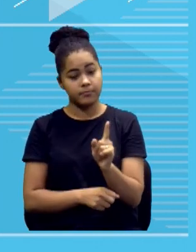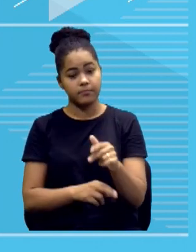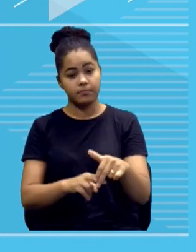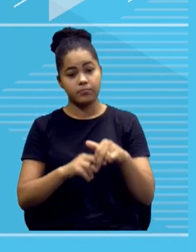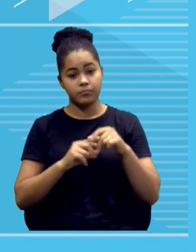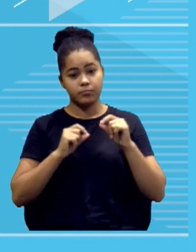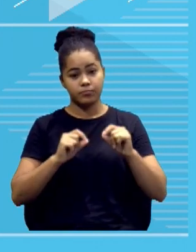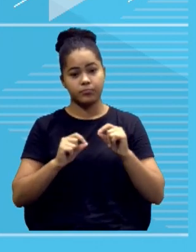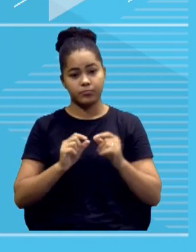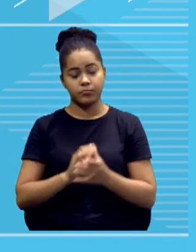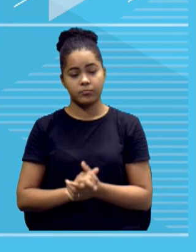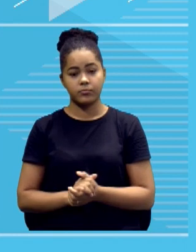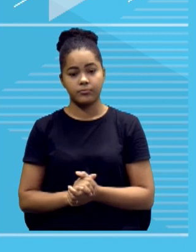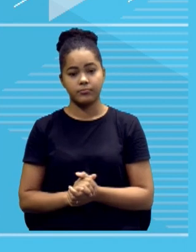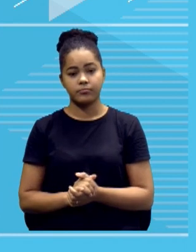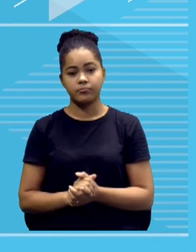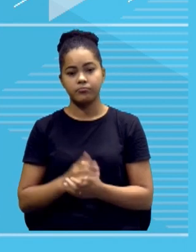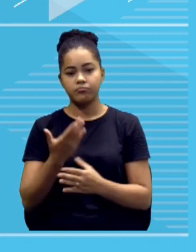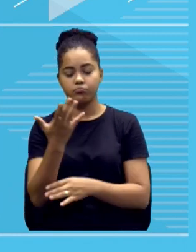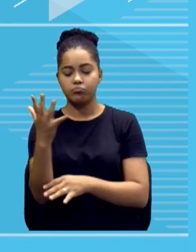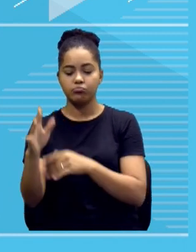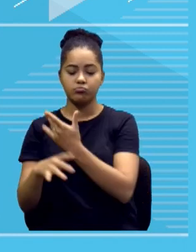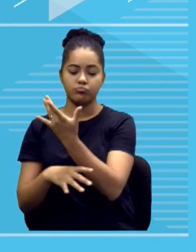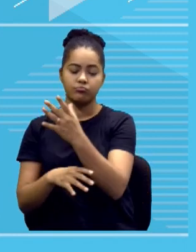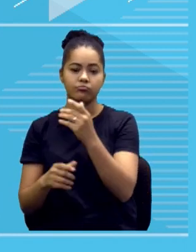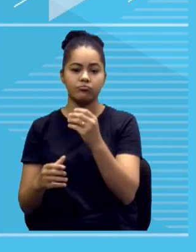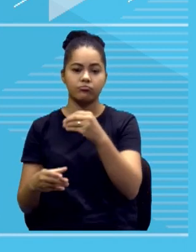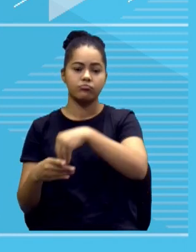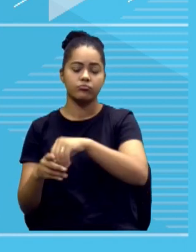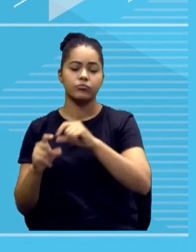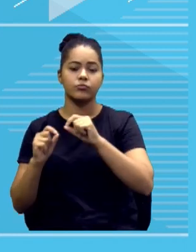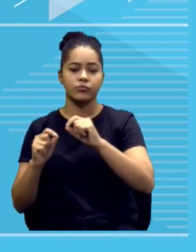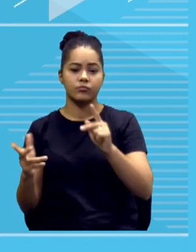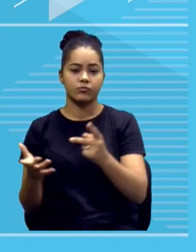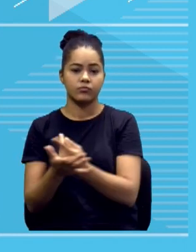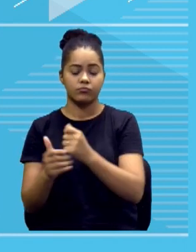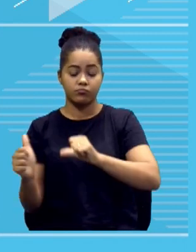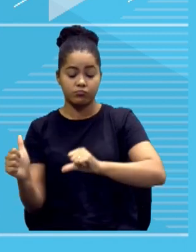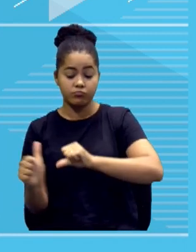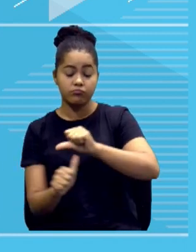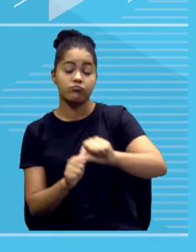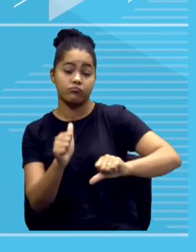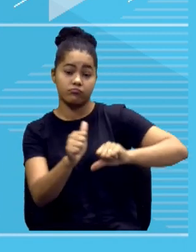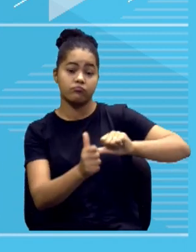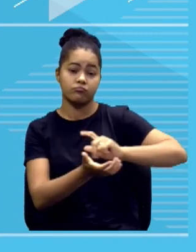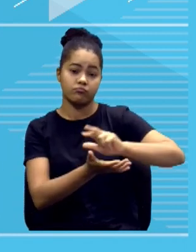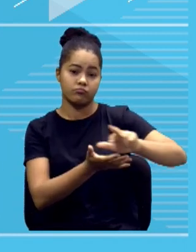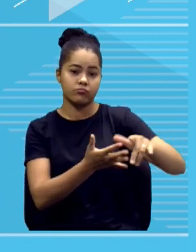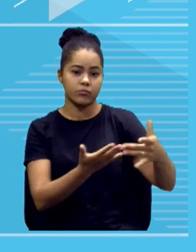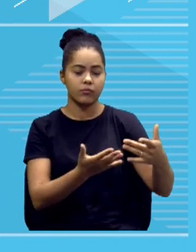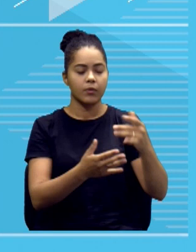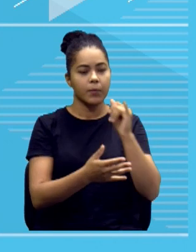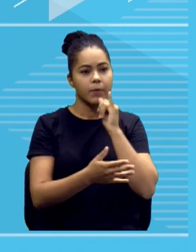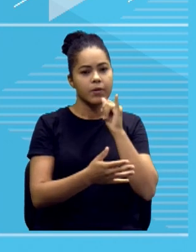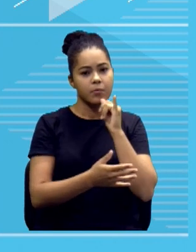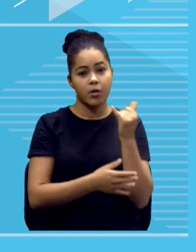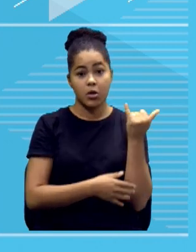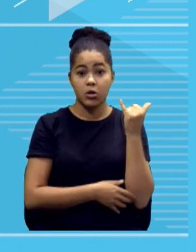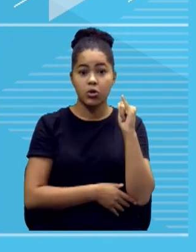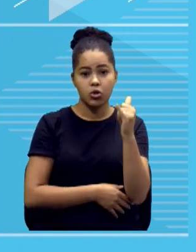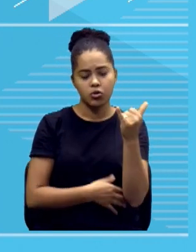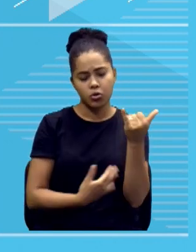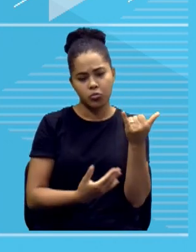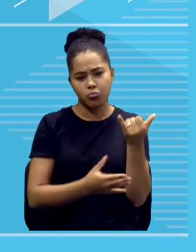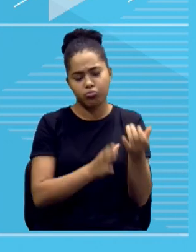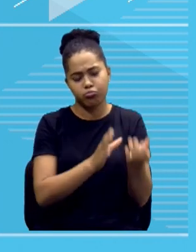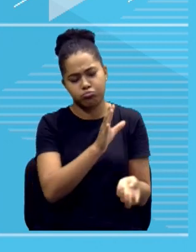nada se cria e nada se destrói. Tudo se transforma. A energia é exatamente assim. A energia ela não é criada do